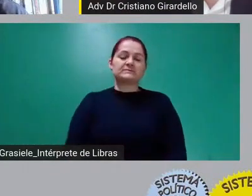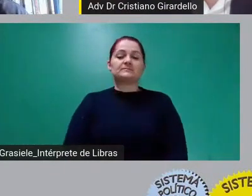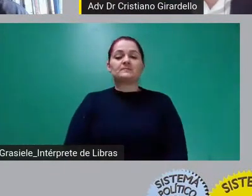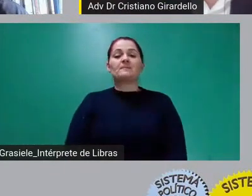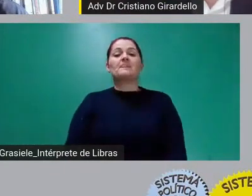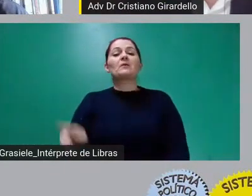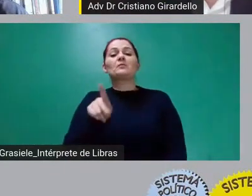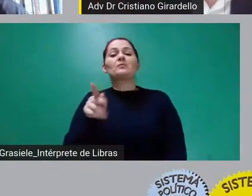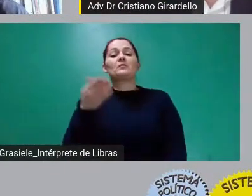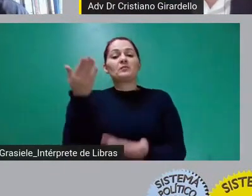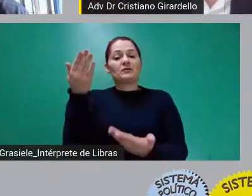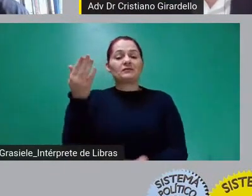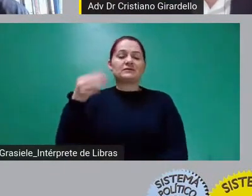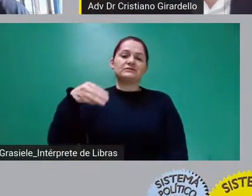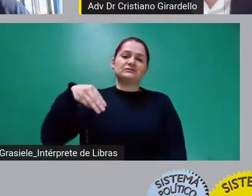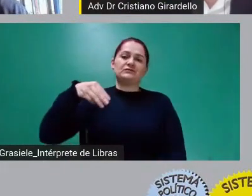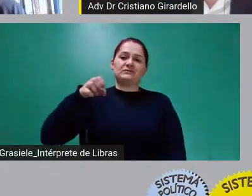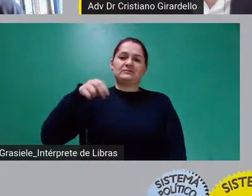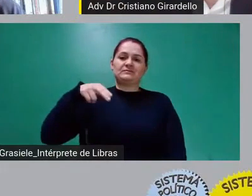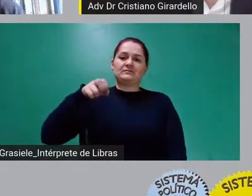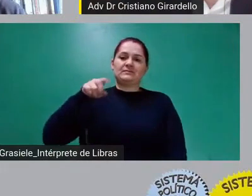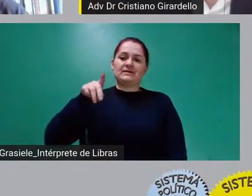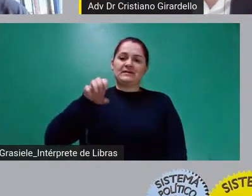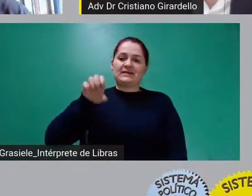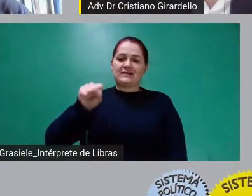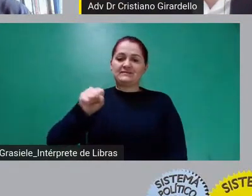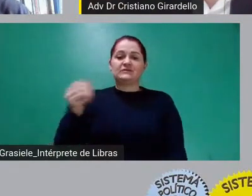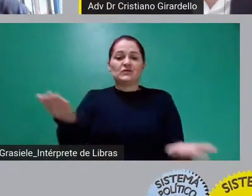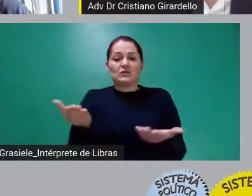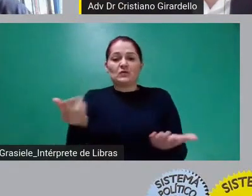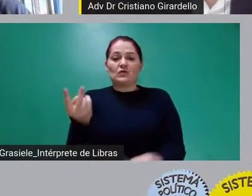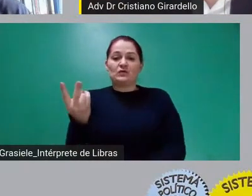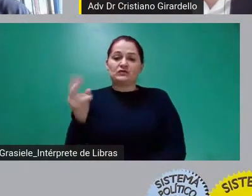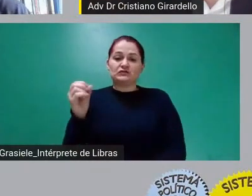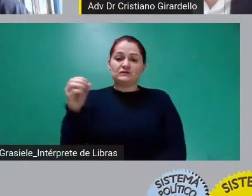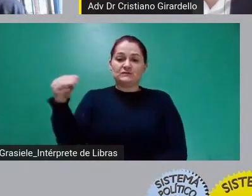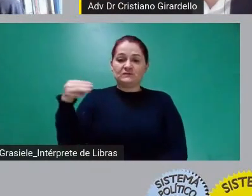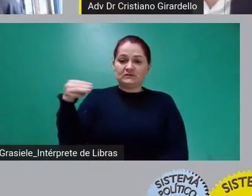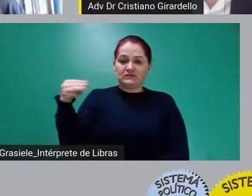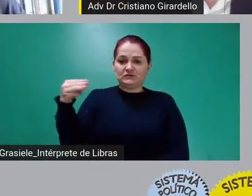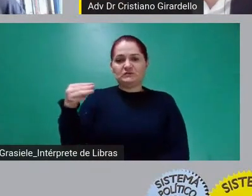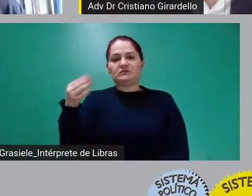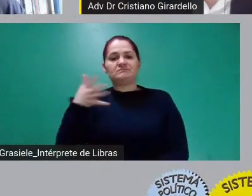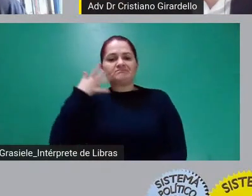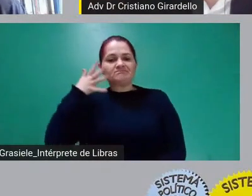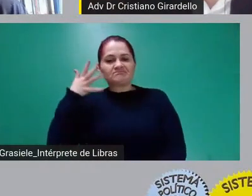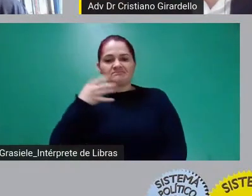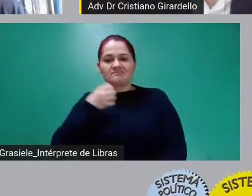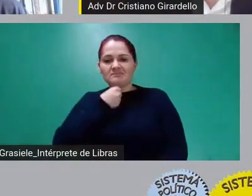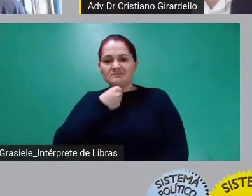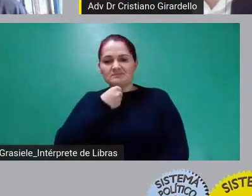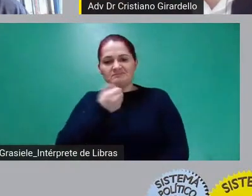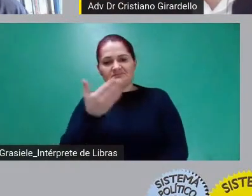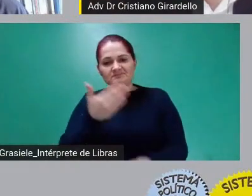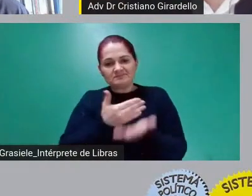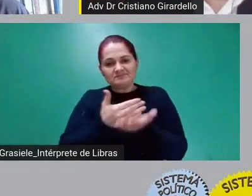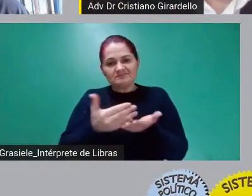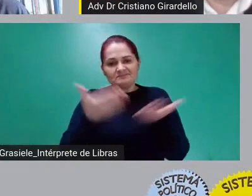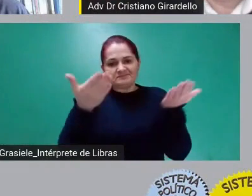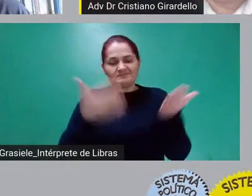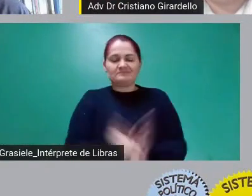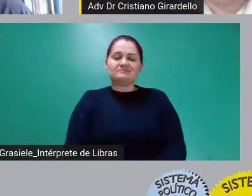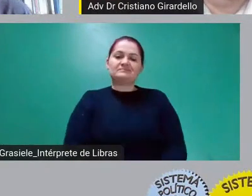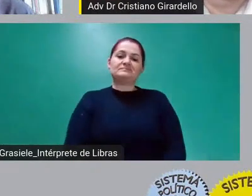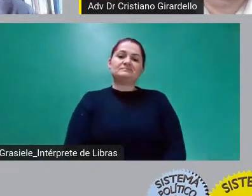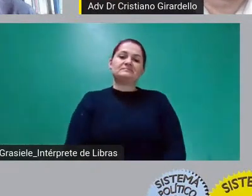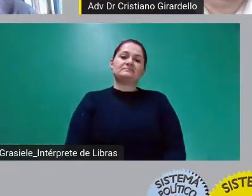20 minutos. Gratidão por estar aqui conosco. Pode abrir seu microfone e nos brindar aí com a sua fala. Como é que eu faço